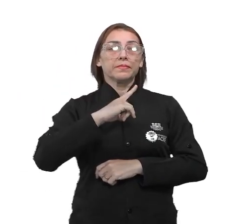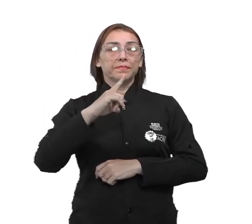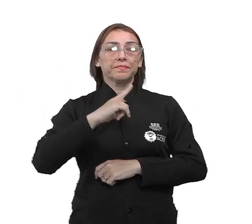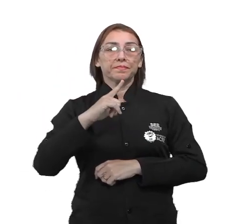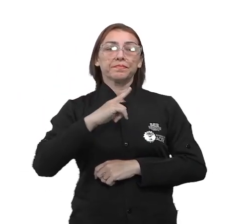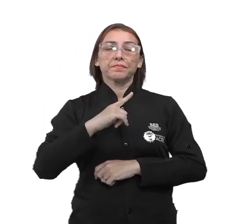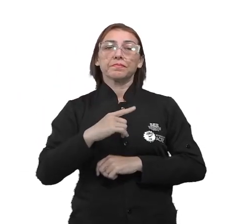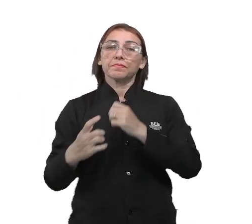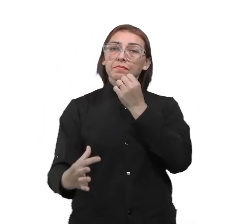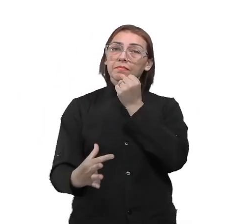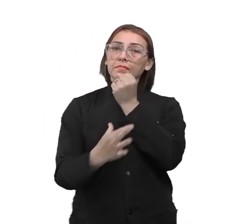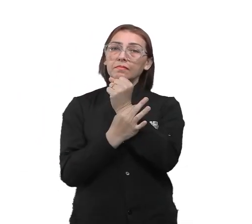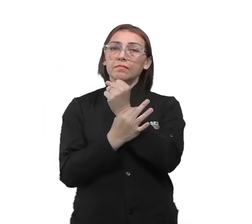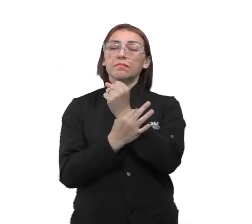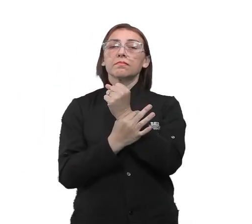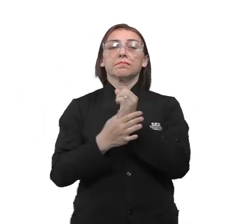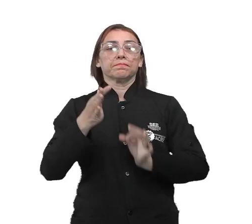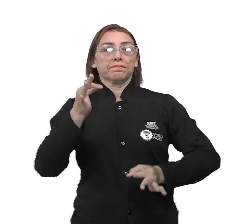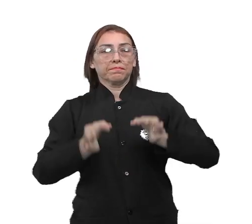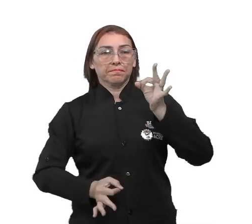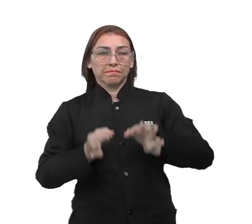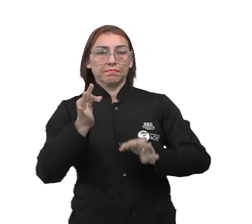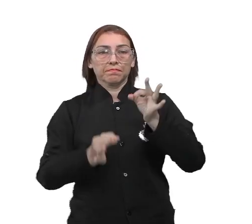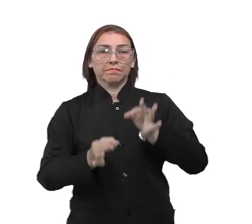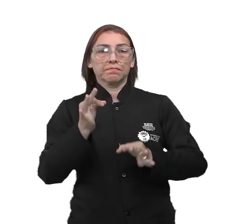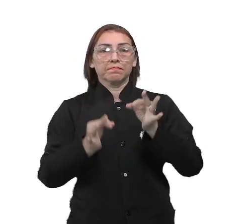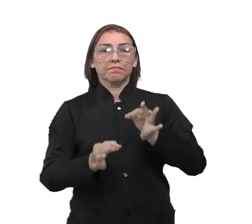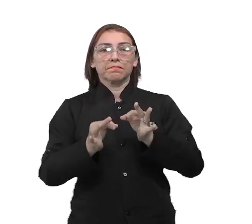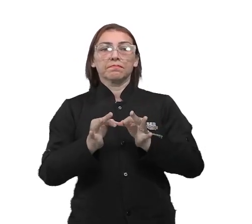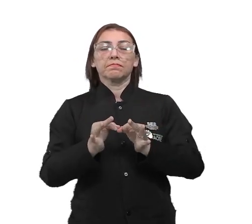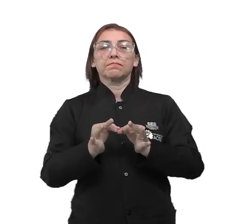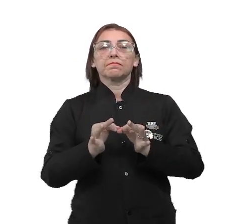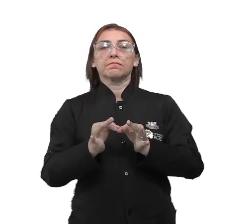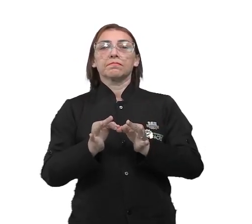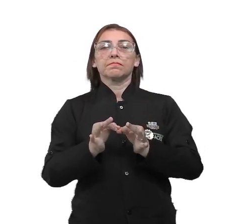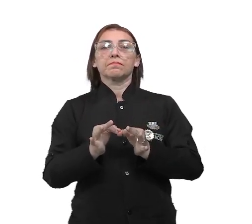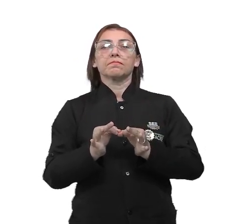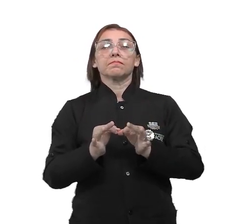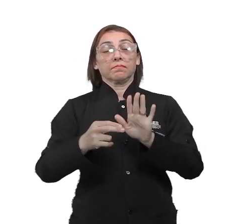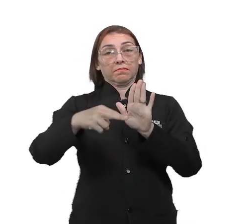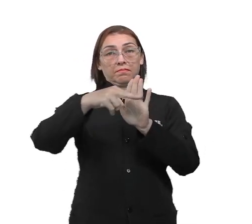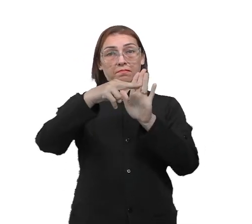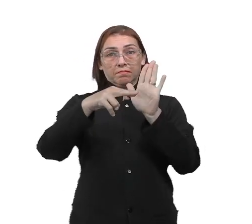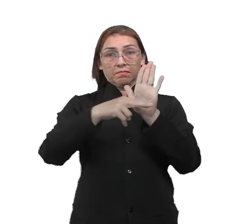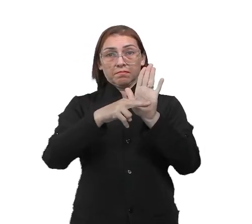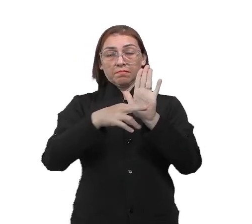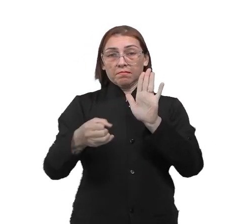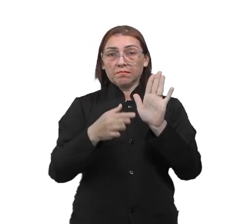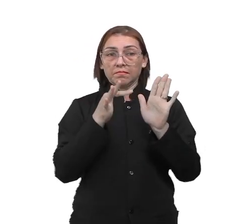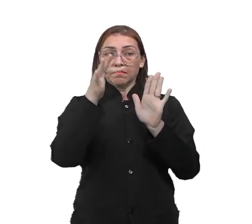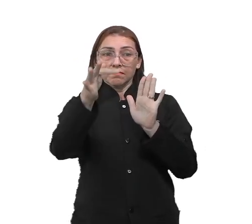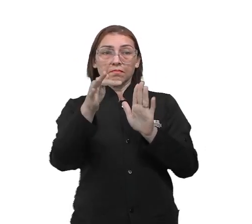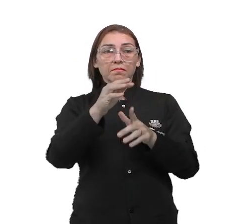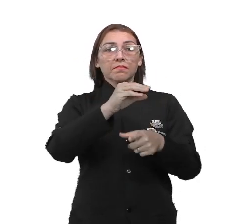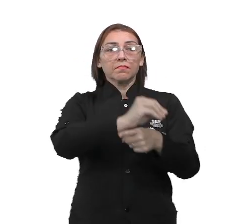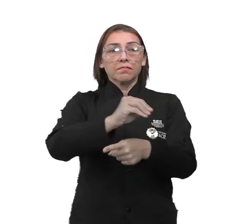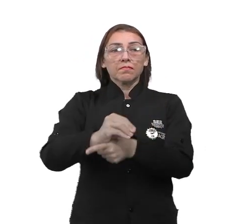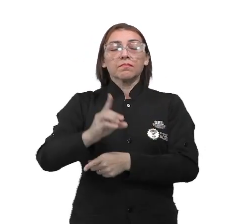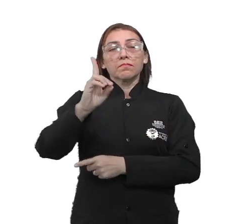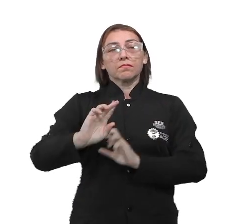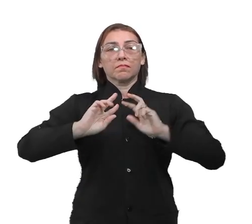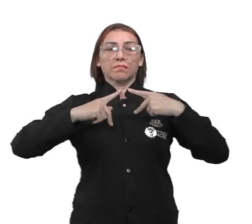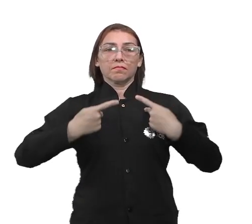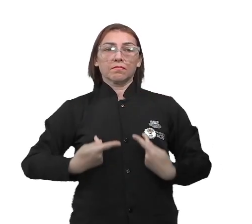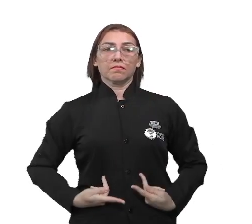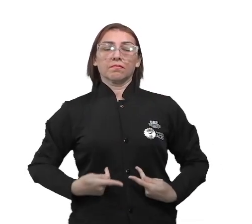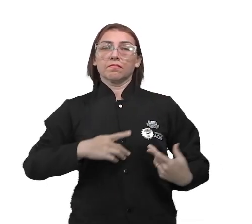temos: garante a justiça e a previsibilidade das normas, protege os direitos